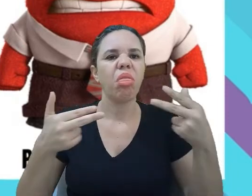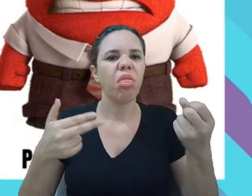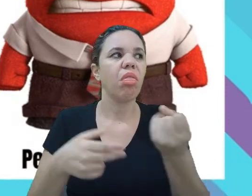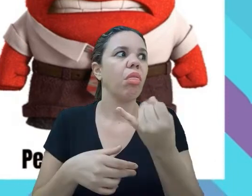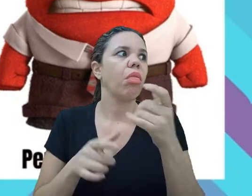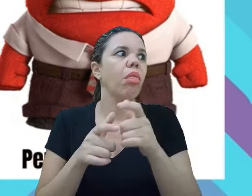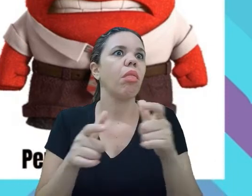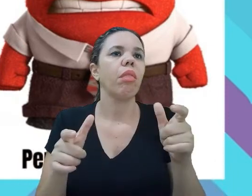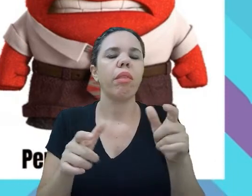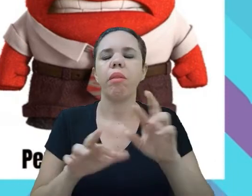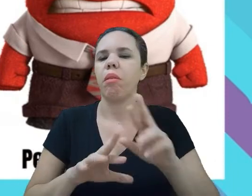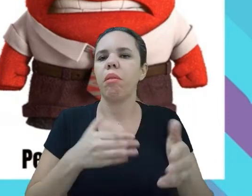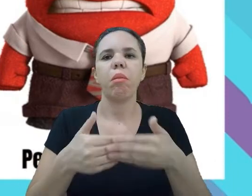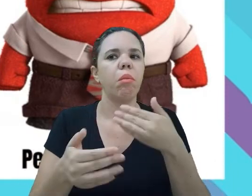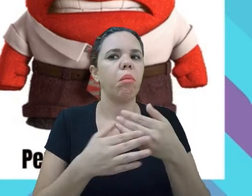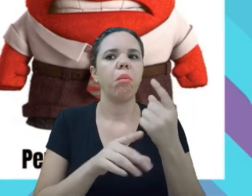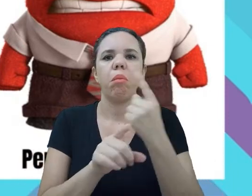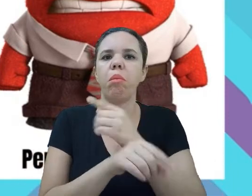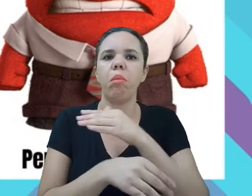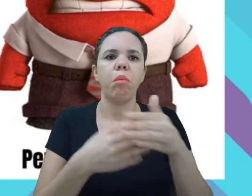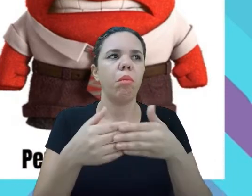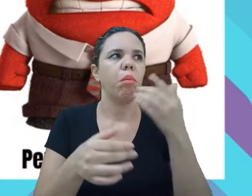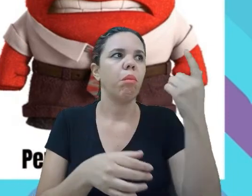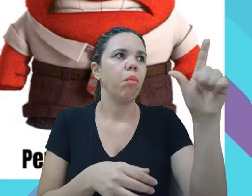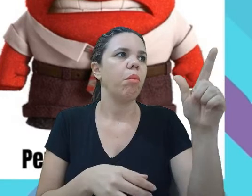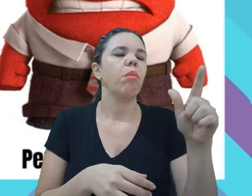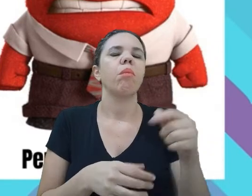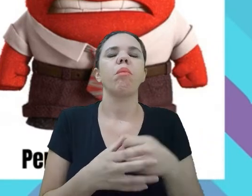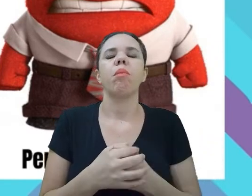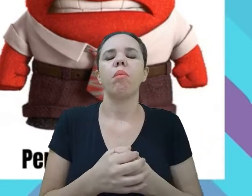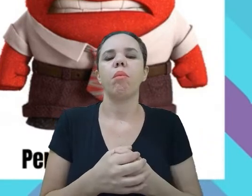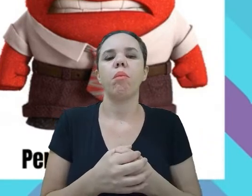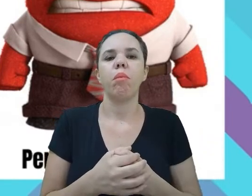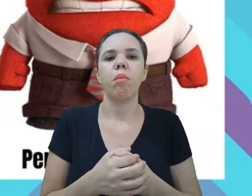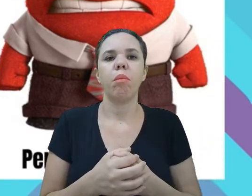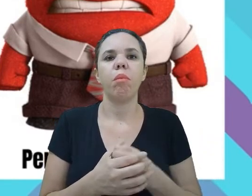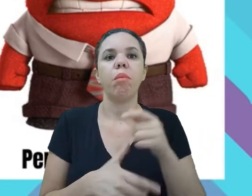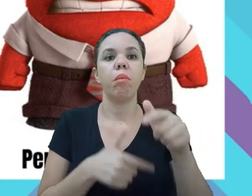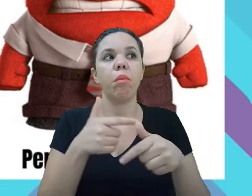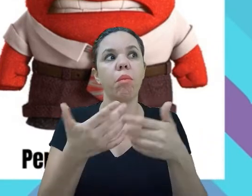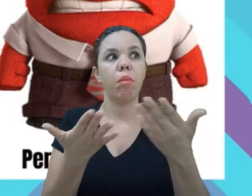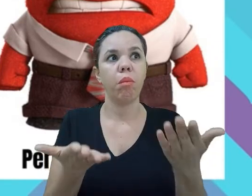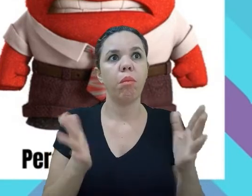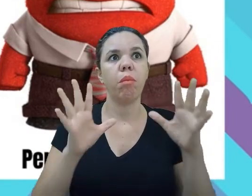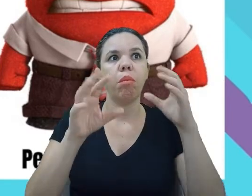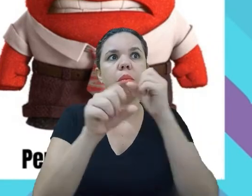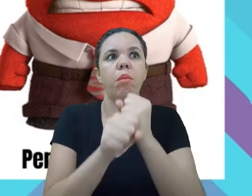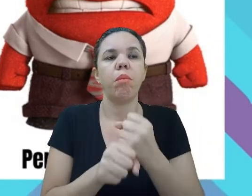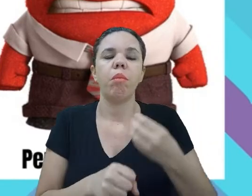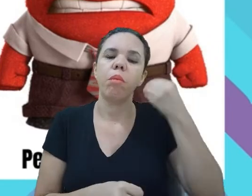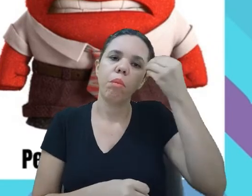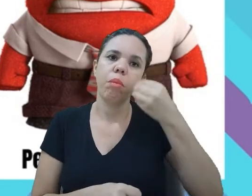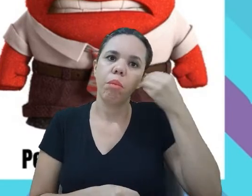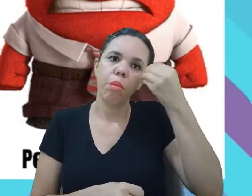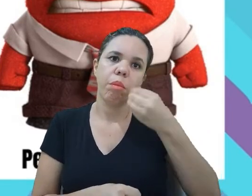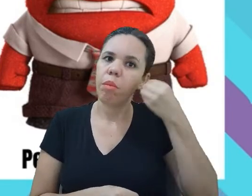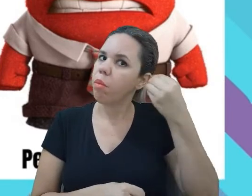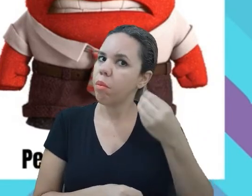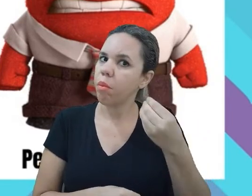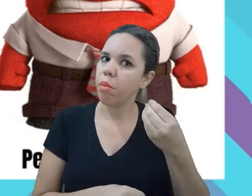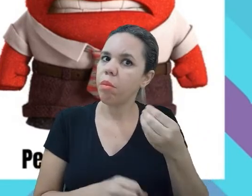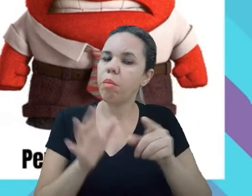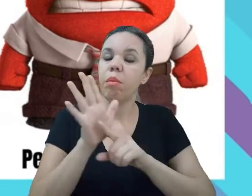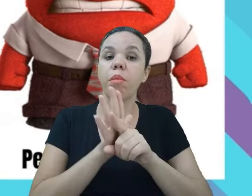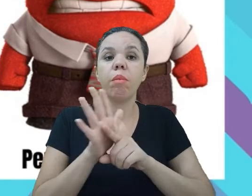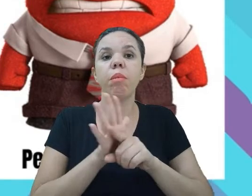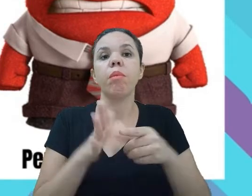está explodindo. Ele está sendo intolerante a todas as situações adversas que ocorrem no painel de controle. Quando